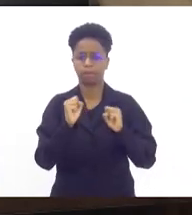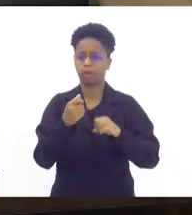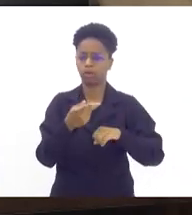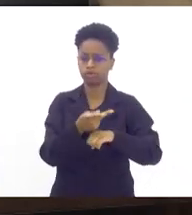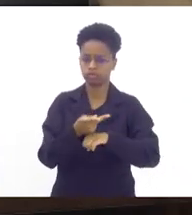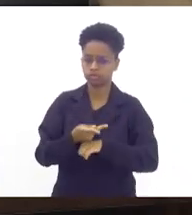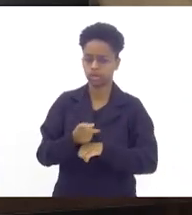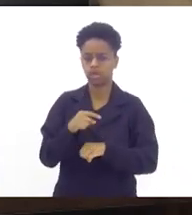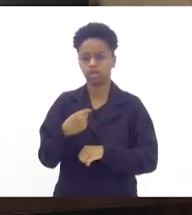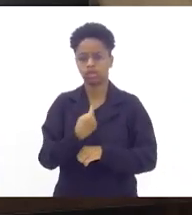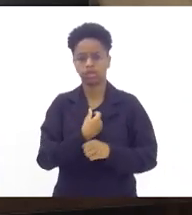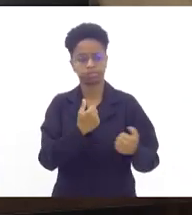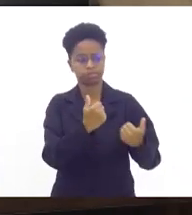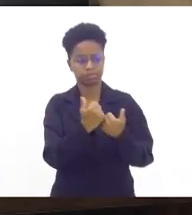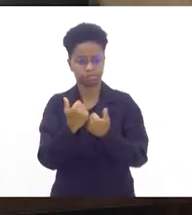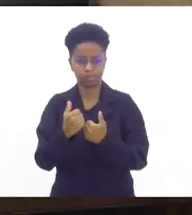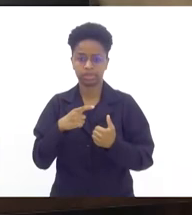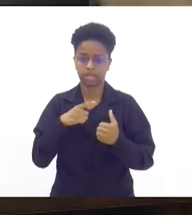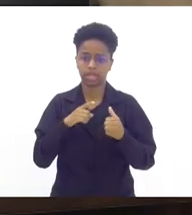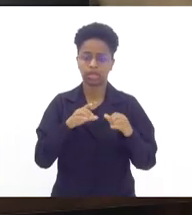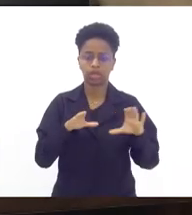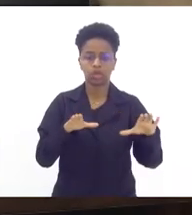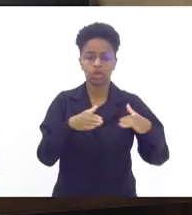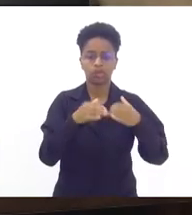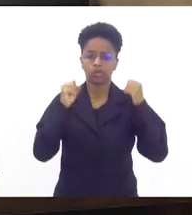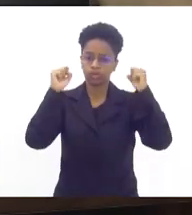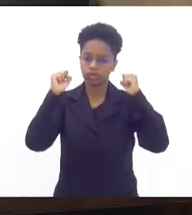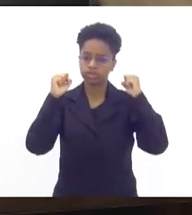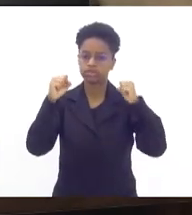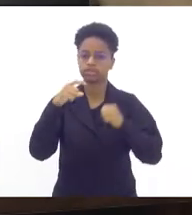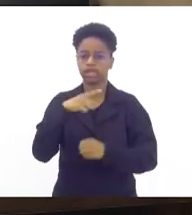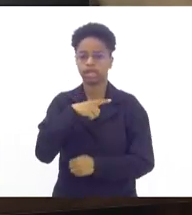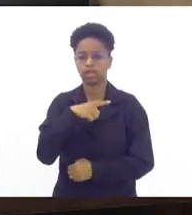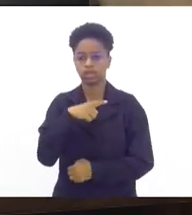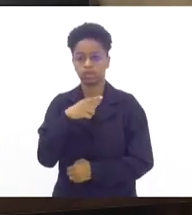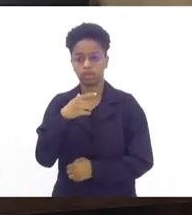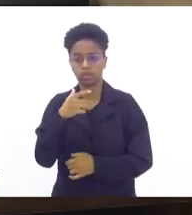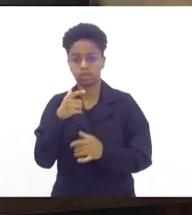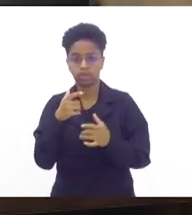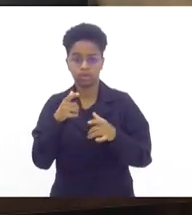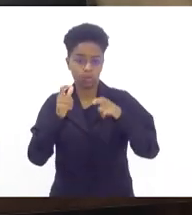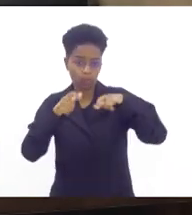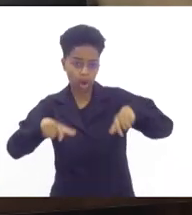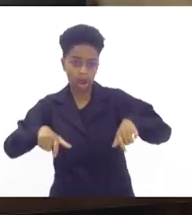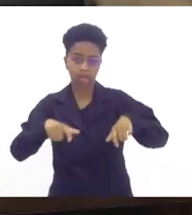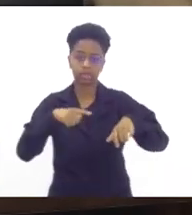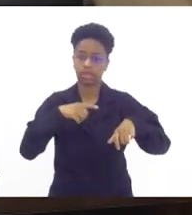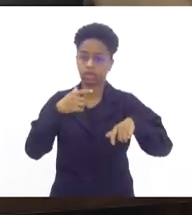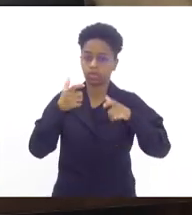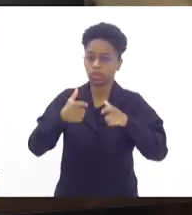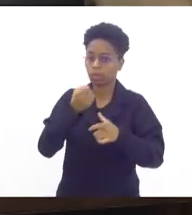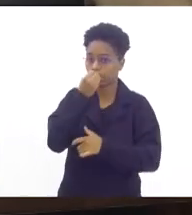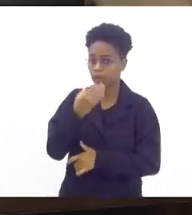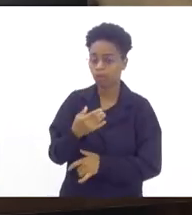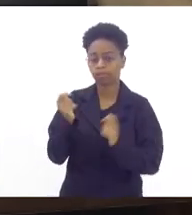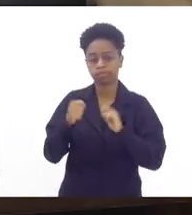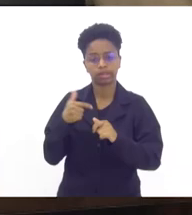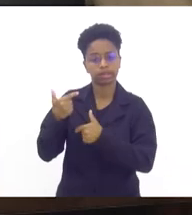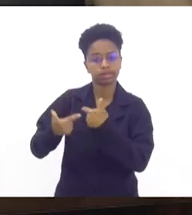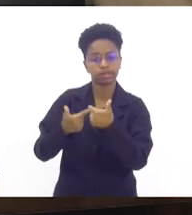à disposição junto com suas torcidas até porque tem torcidas que tem o galpões tem torcidas que tem quadras que possamos desenvolver um trabalho